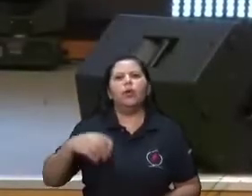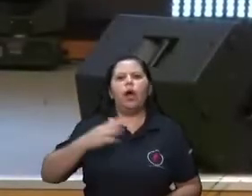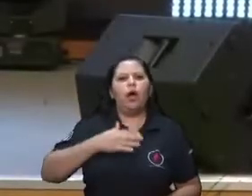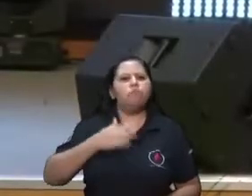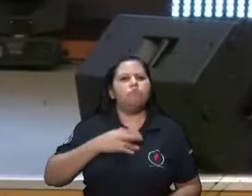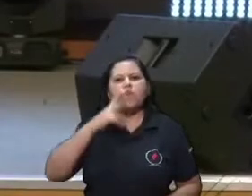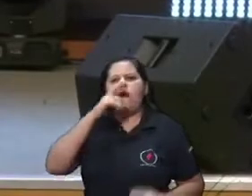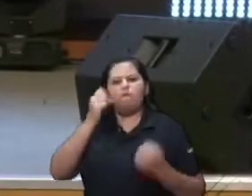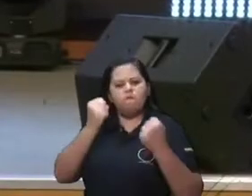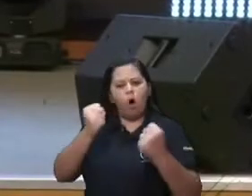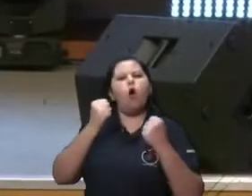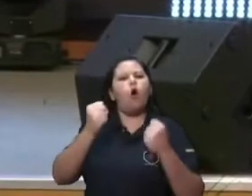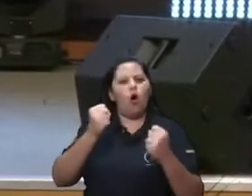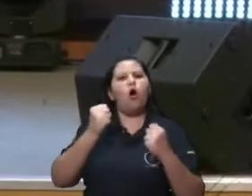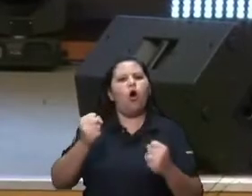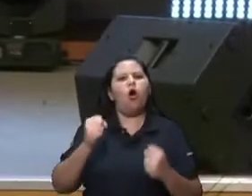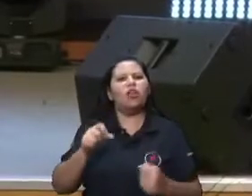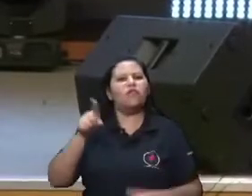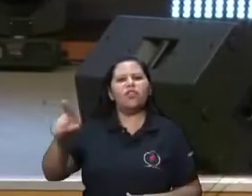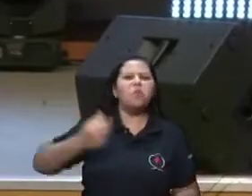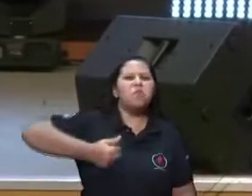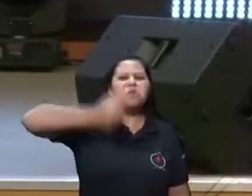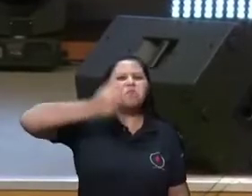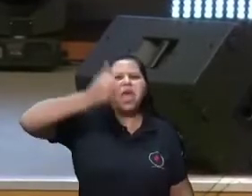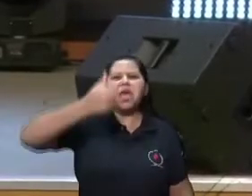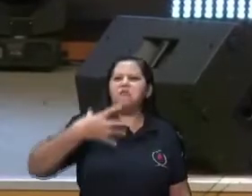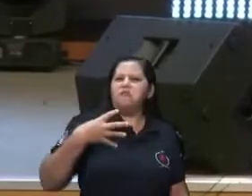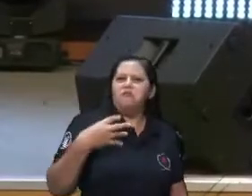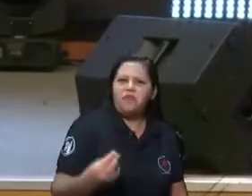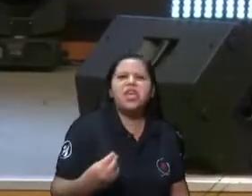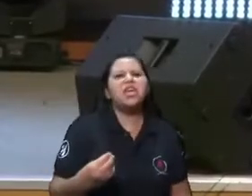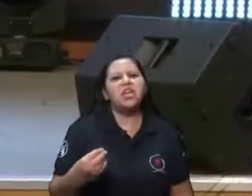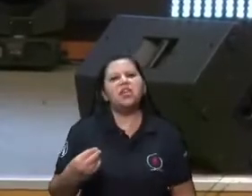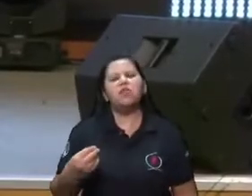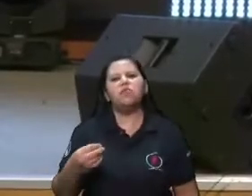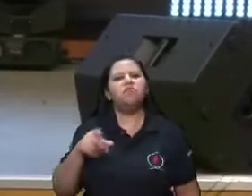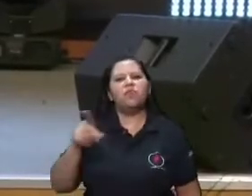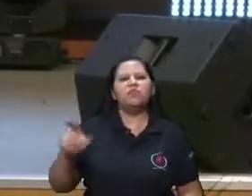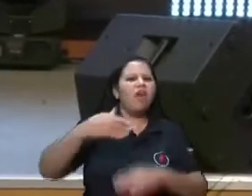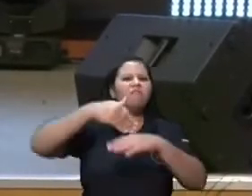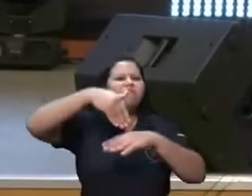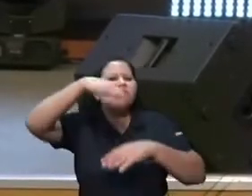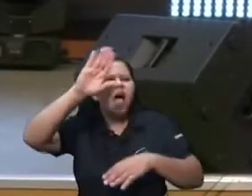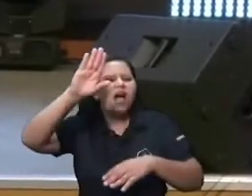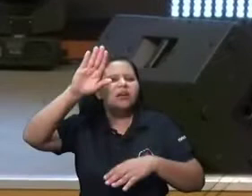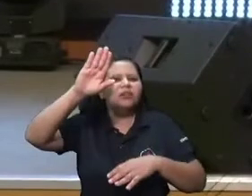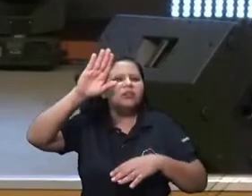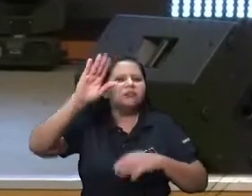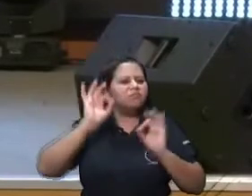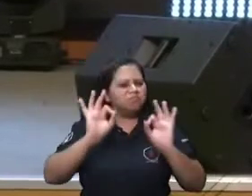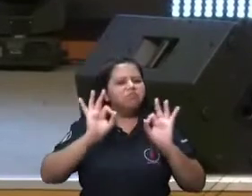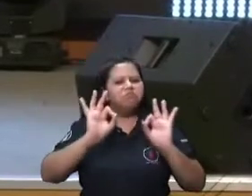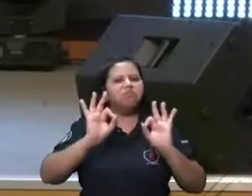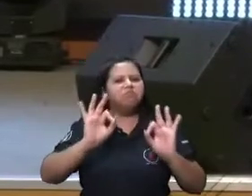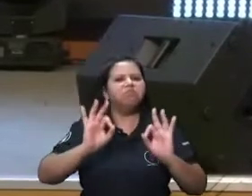primícias do meu vigor, preeminente em dignidade, preeminente em poder, descomedido como a água.